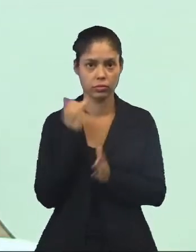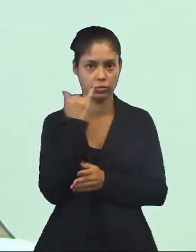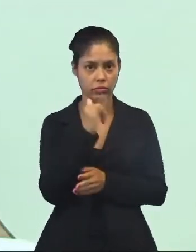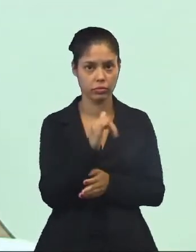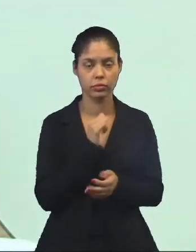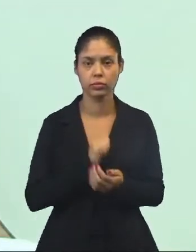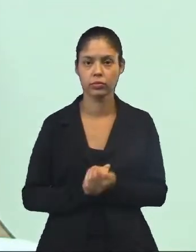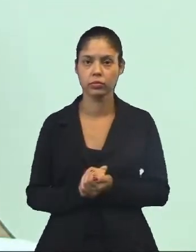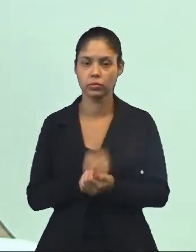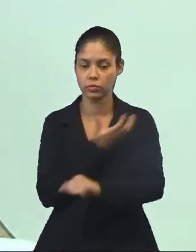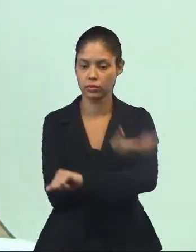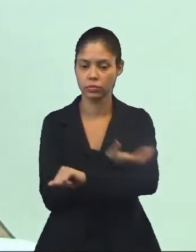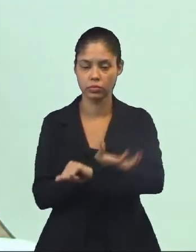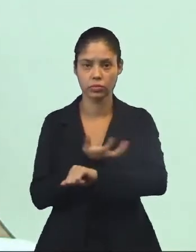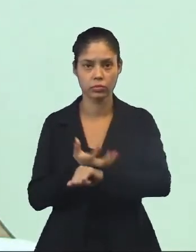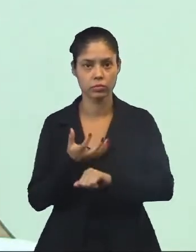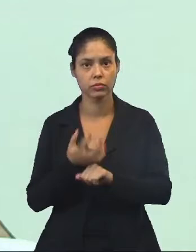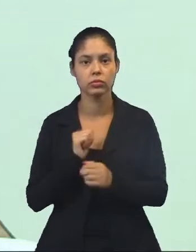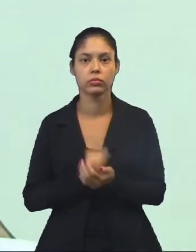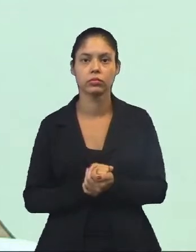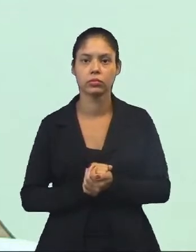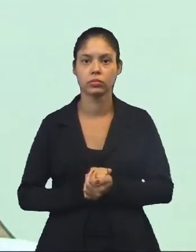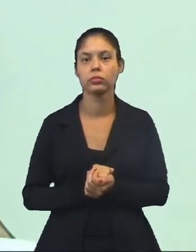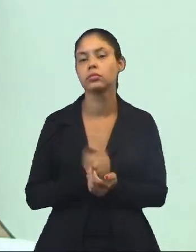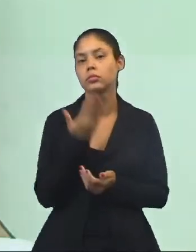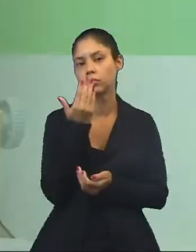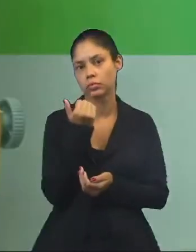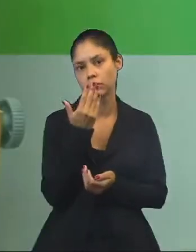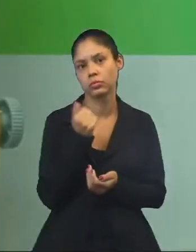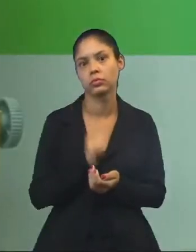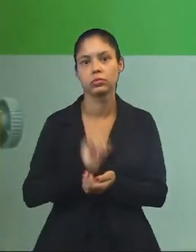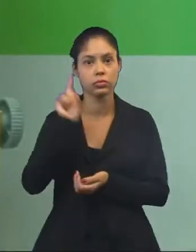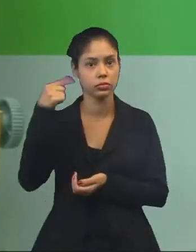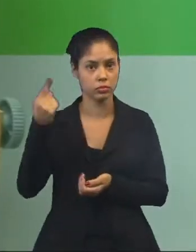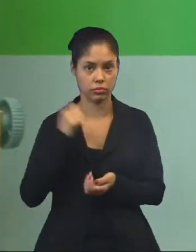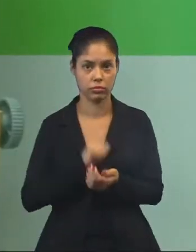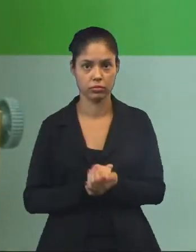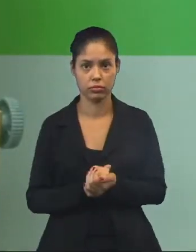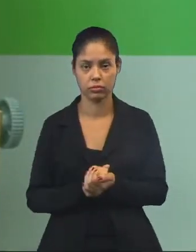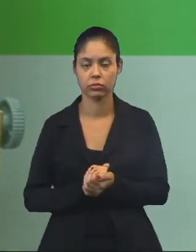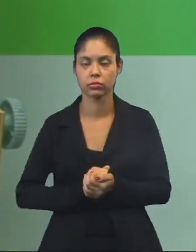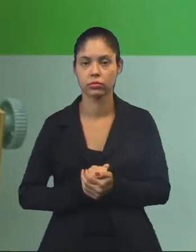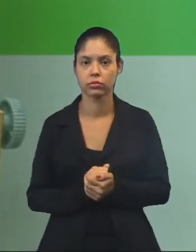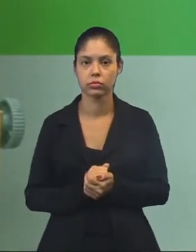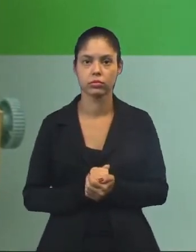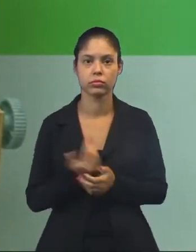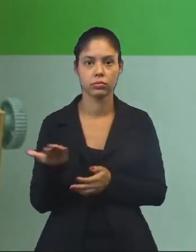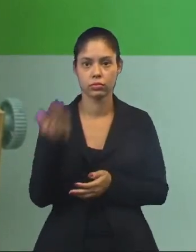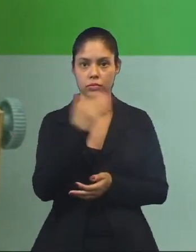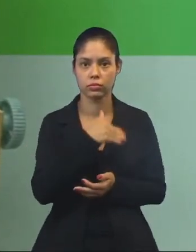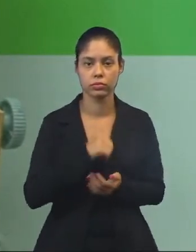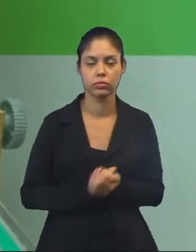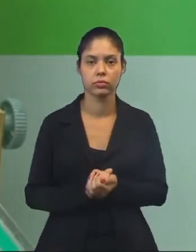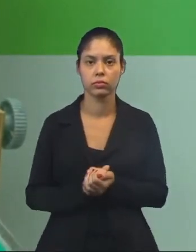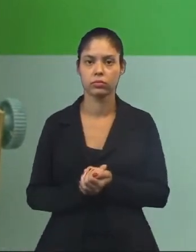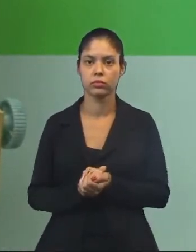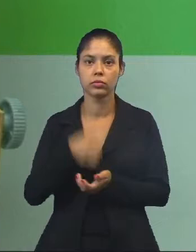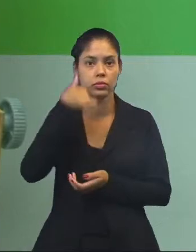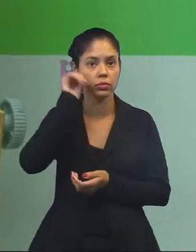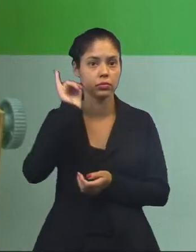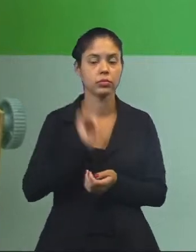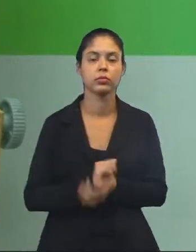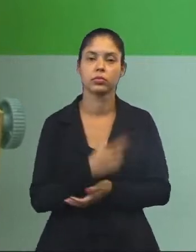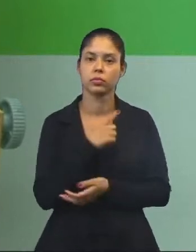aqui, ó, da grama, pasto que ele consome lá no pasto, ó, da grama. Então, vamos lá. O gado obtém